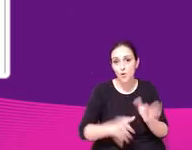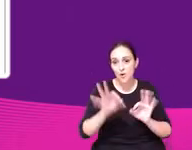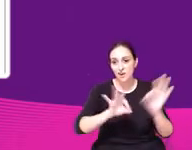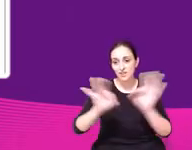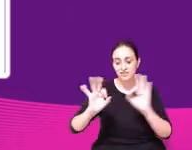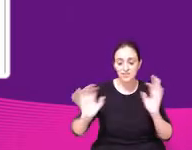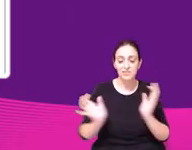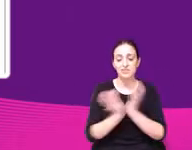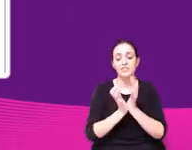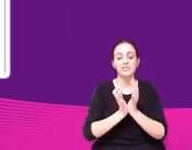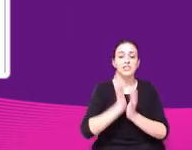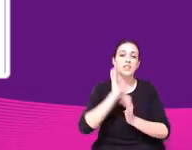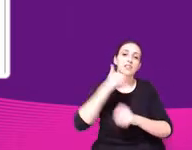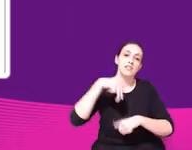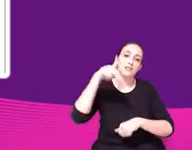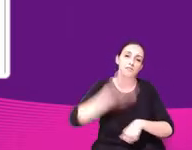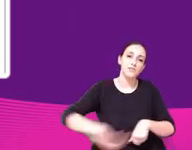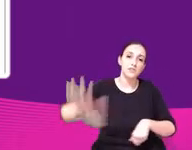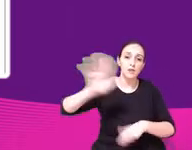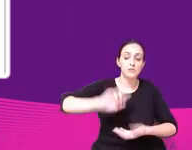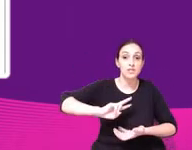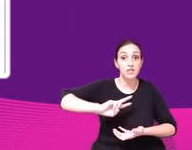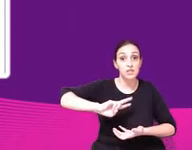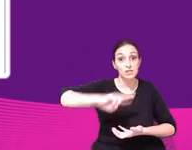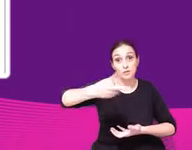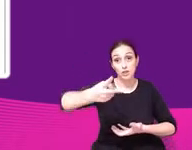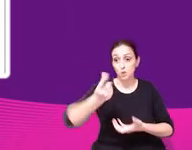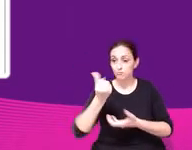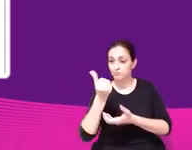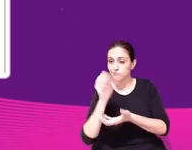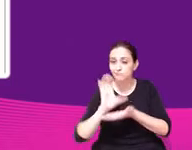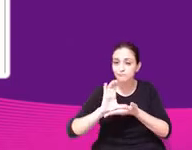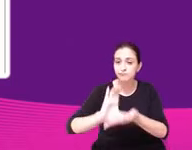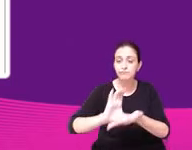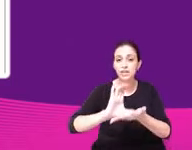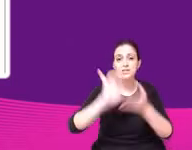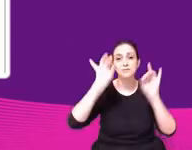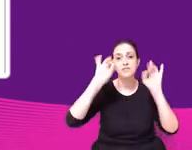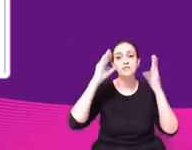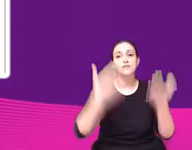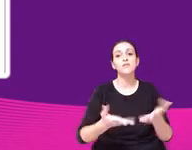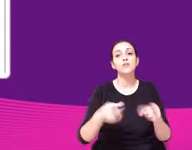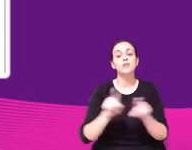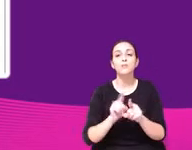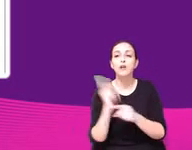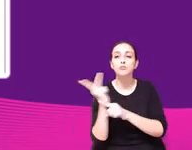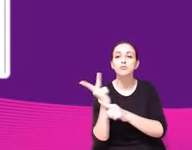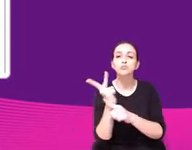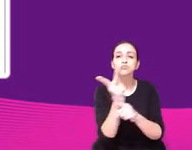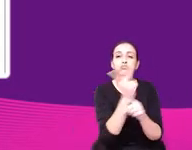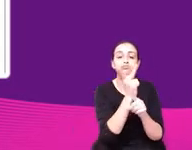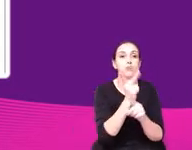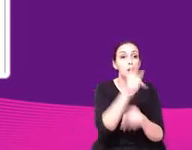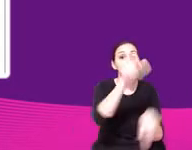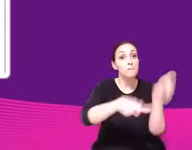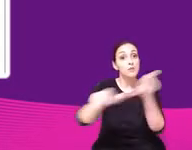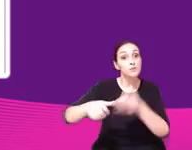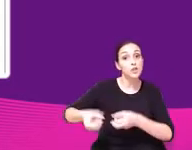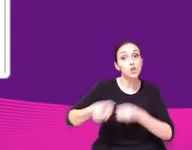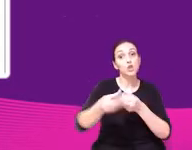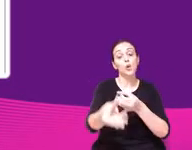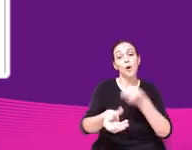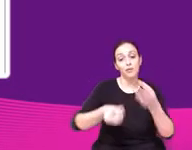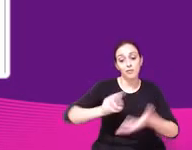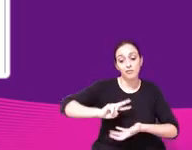criar um fundo específico para transplante, pagar também a procura de doadores, o pré e pós-transplantes, formar e